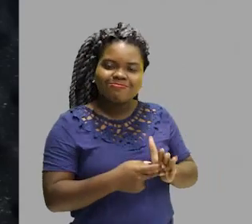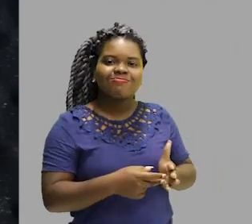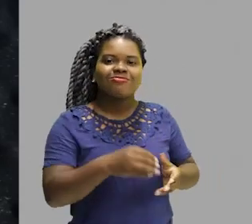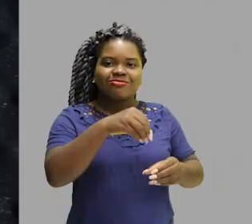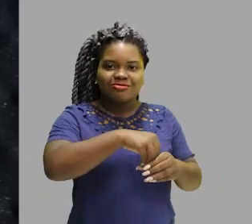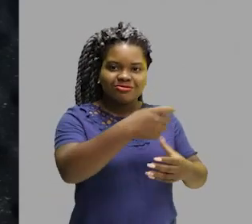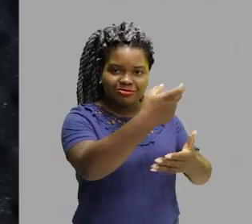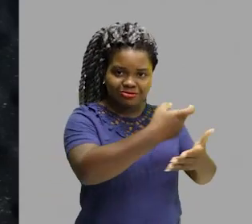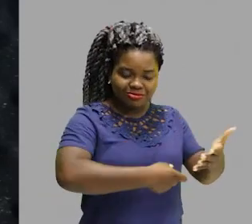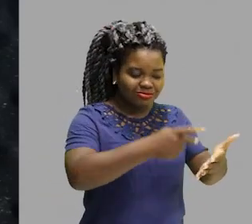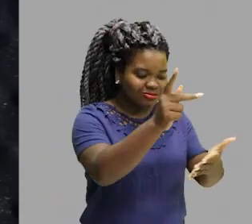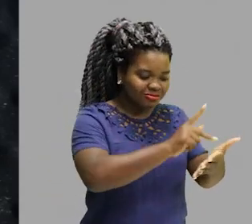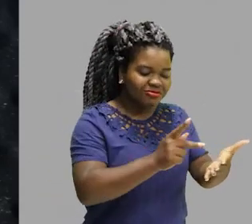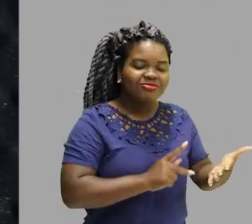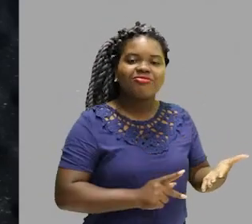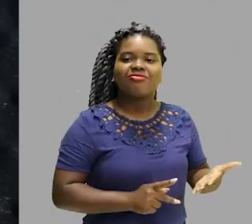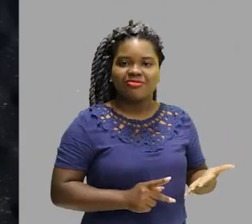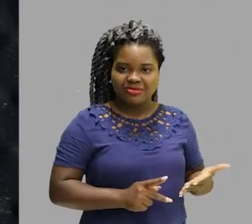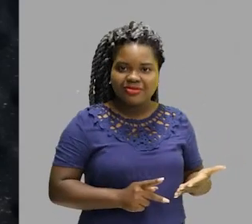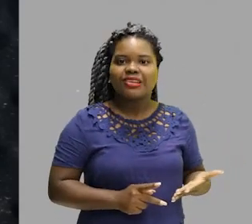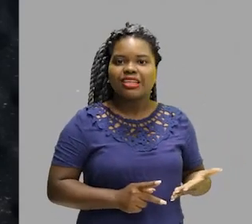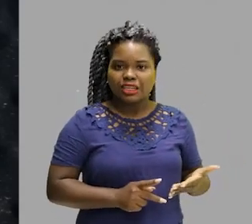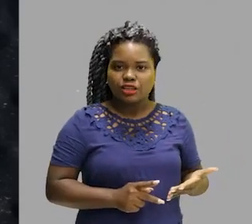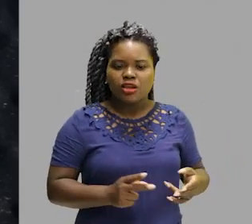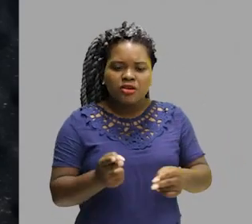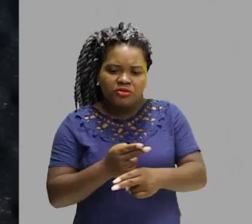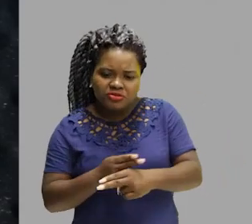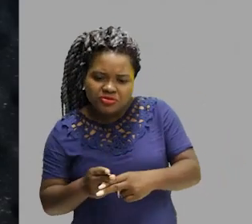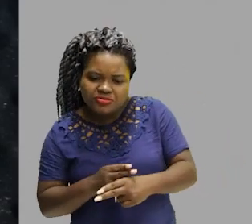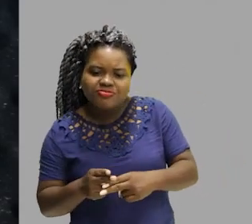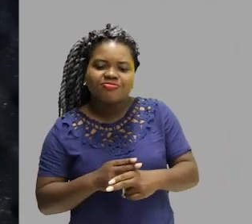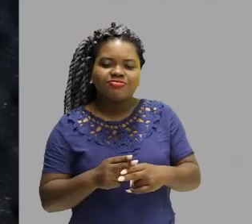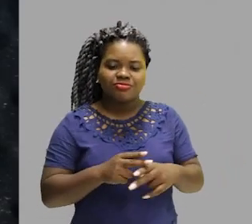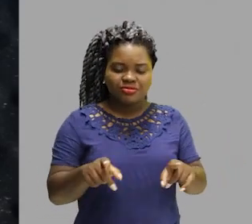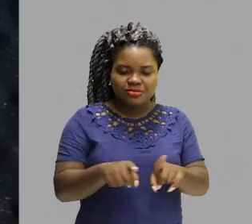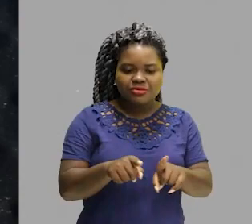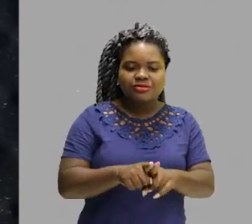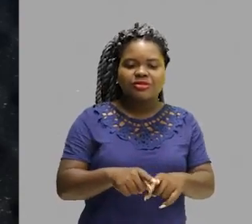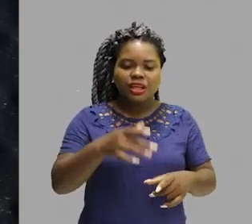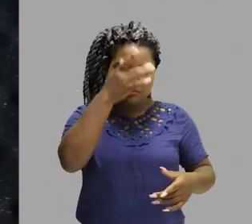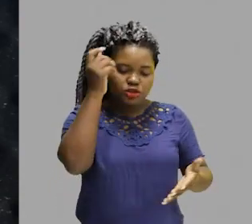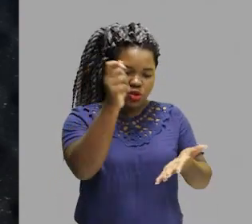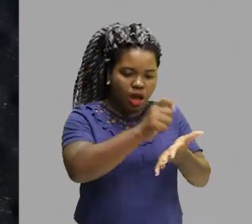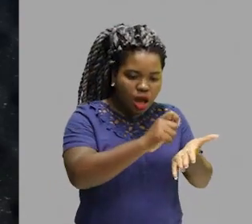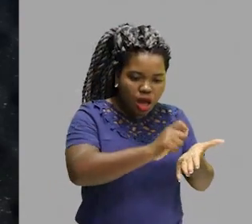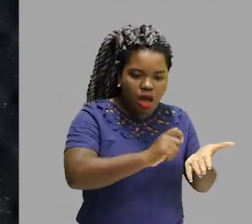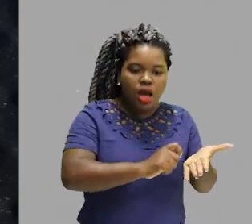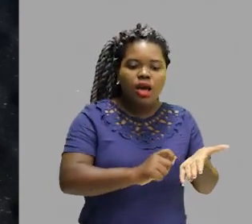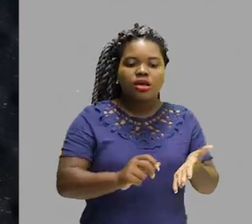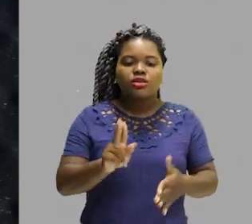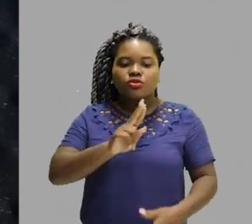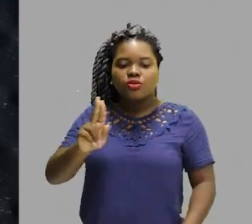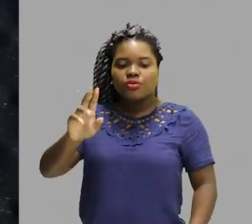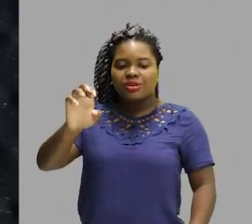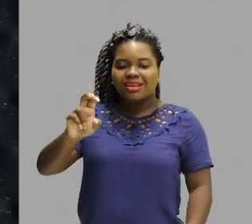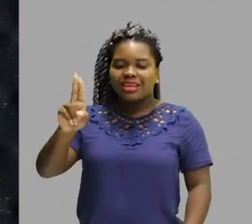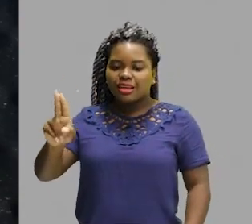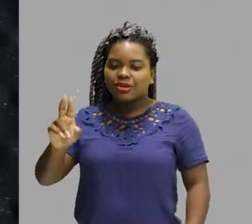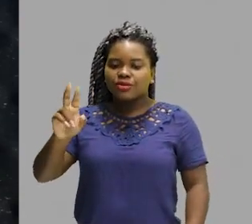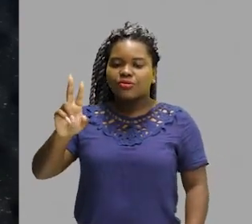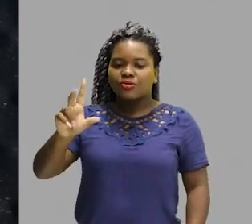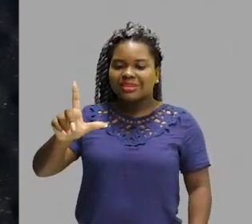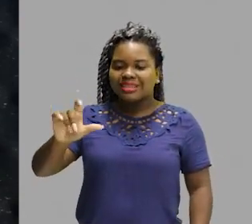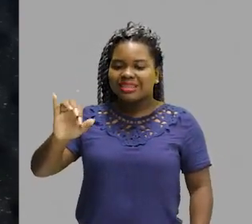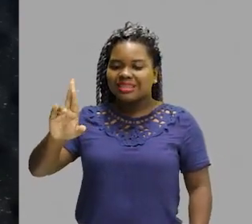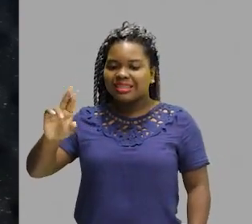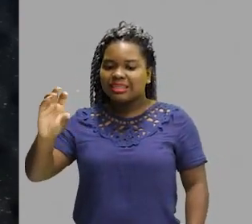O sujeito poético e fictício criado pelo escritor é chamado de eu lírico. Eu até cantarolei aqui, o Roberto